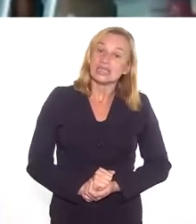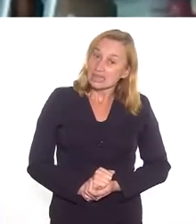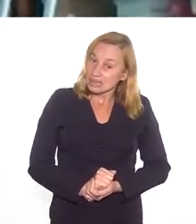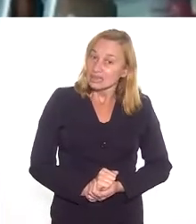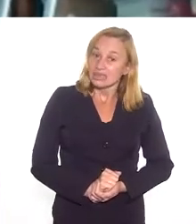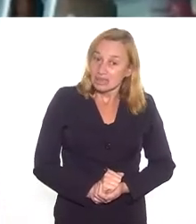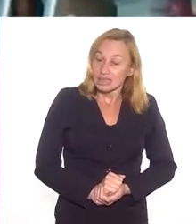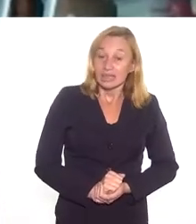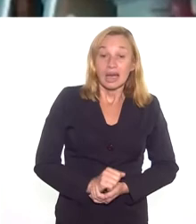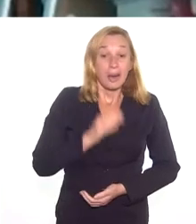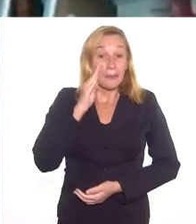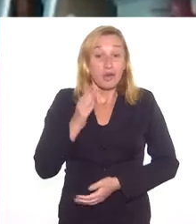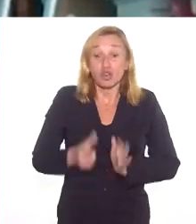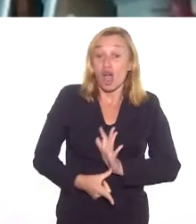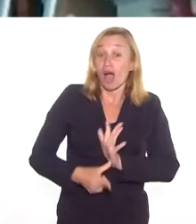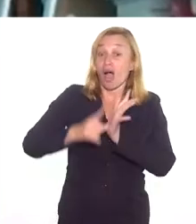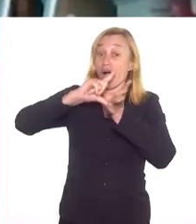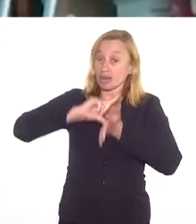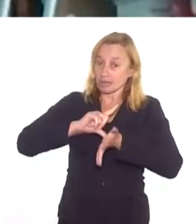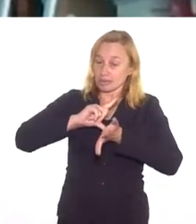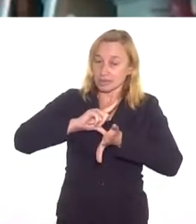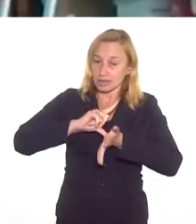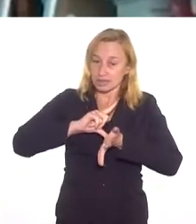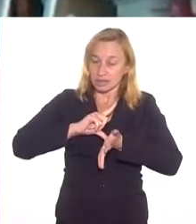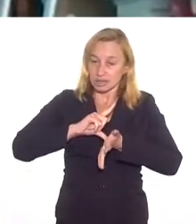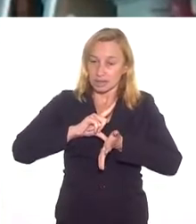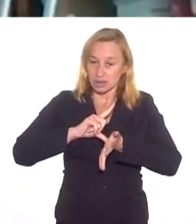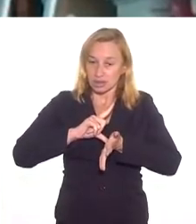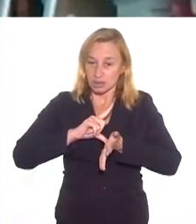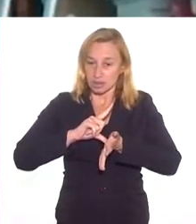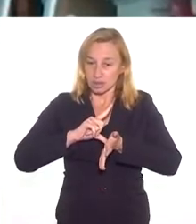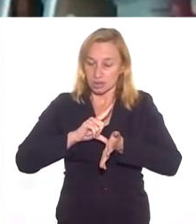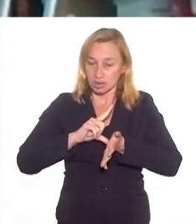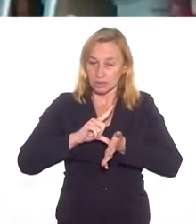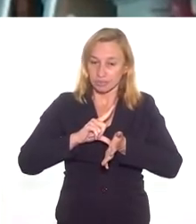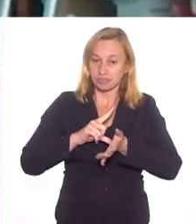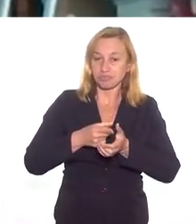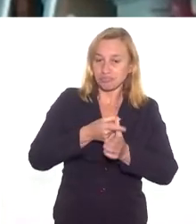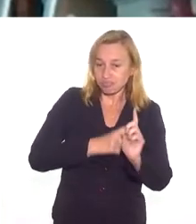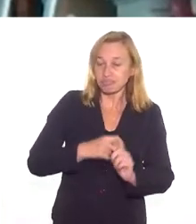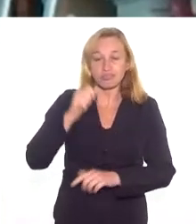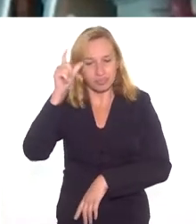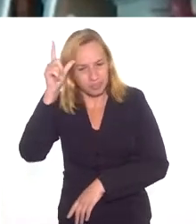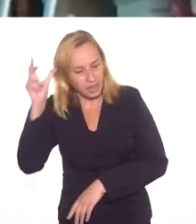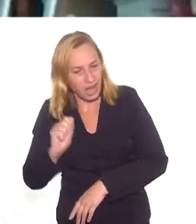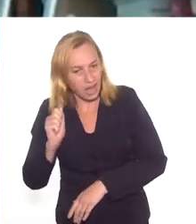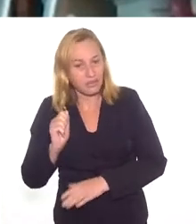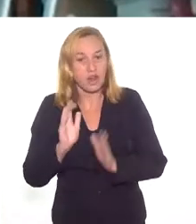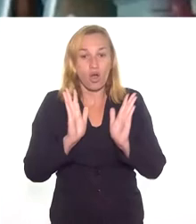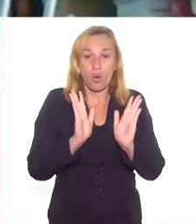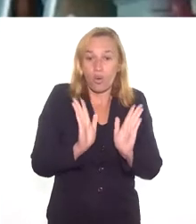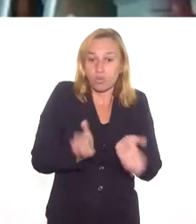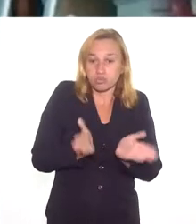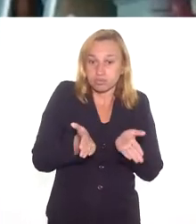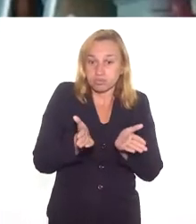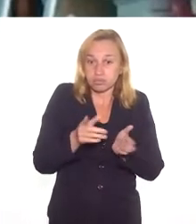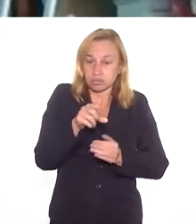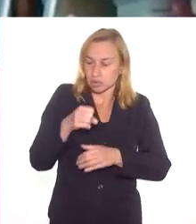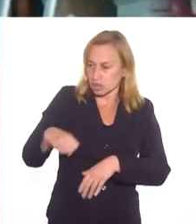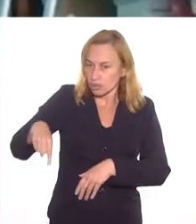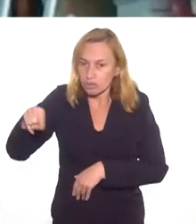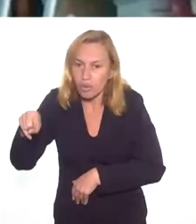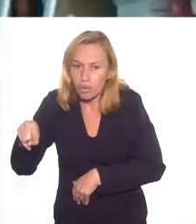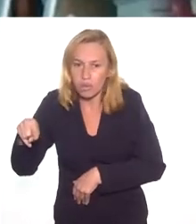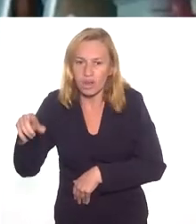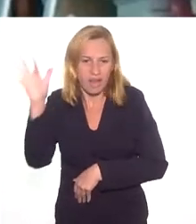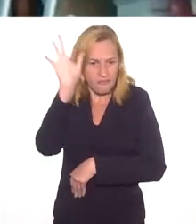menos ainda, que eu estava, portanto, na Bélgica antes do fluxo das independências da África. Hoje, se você